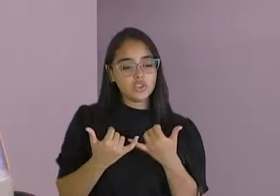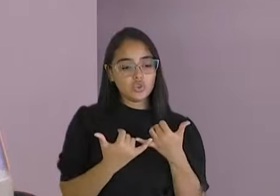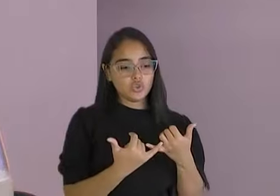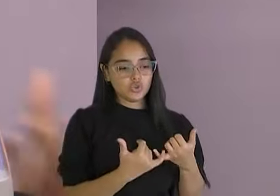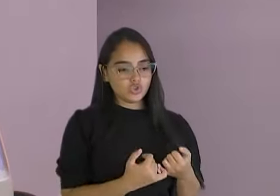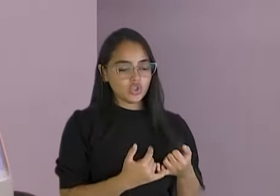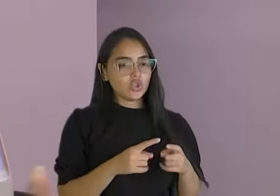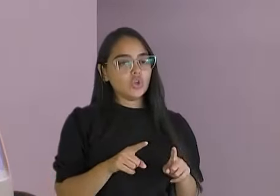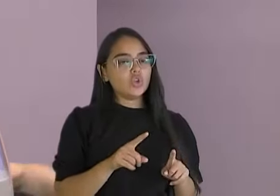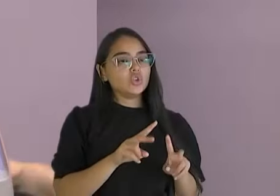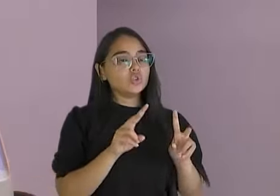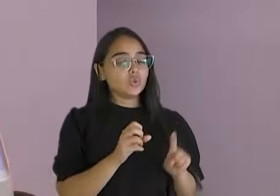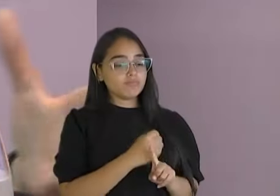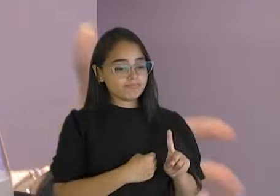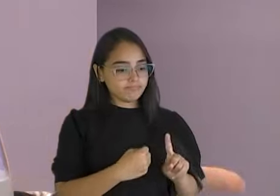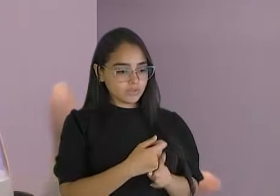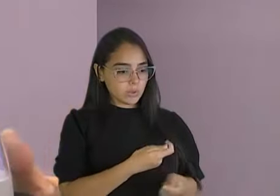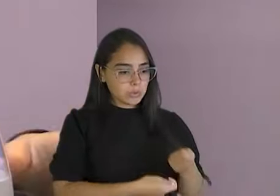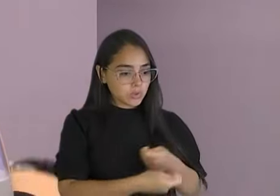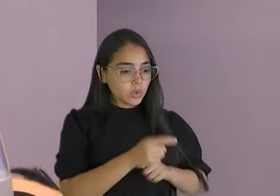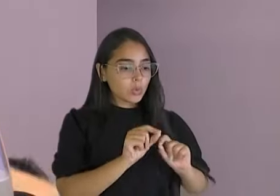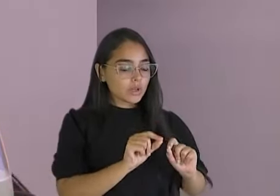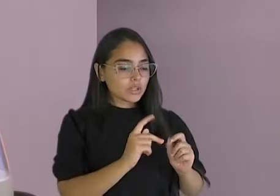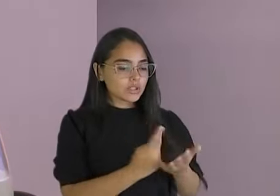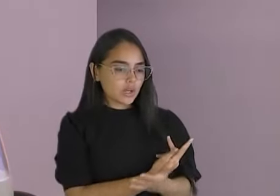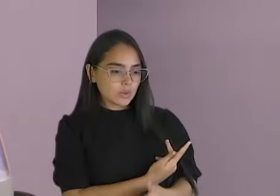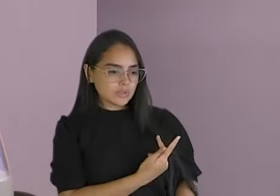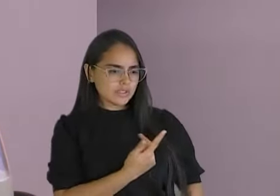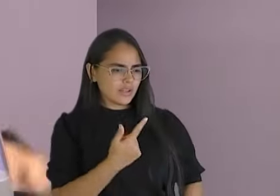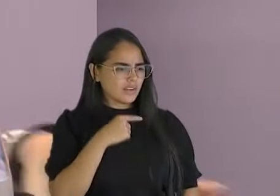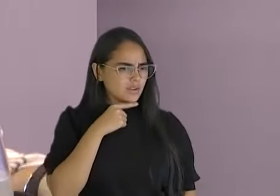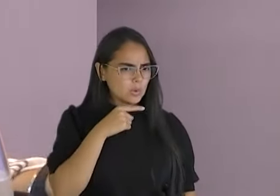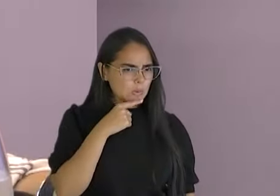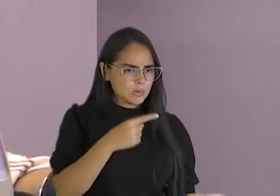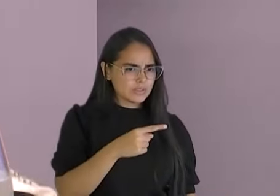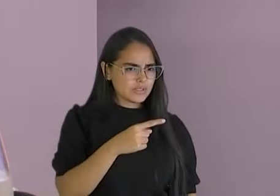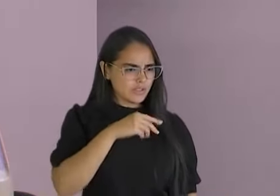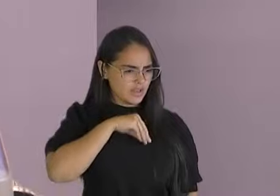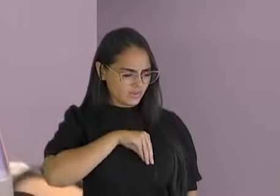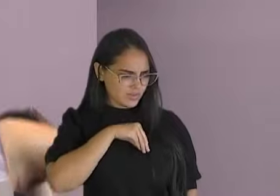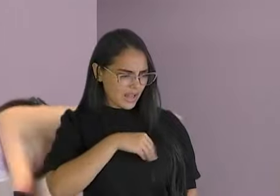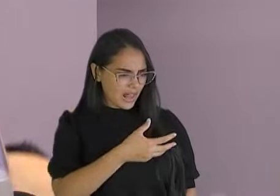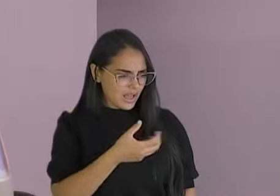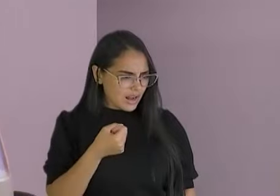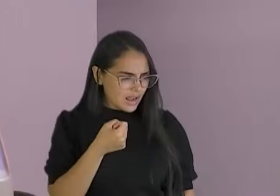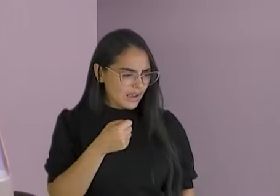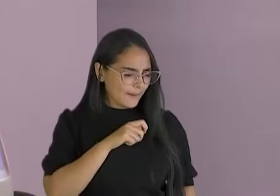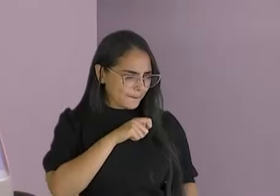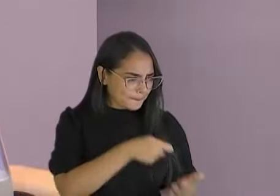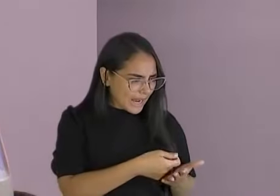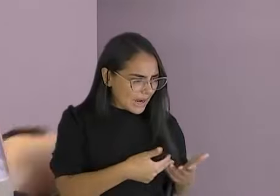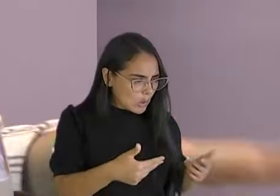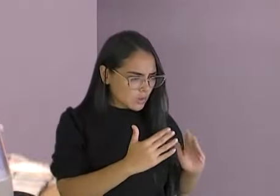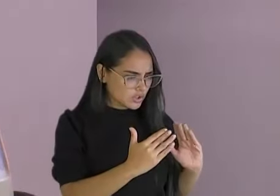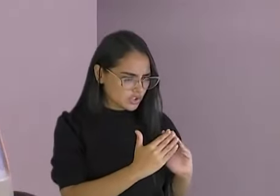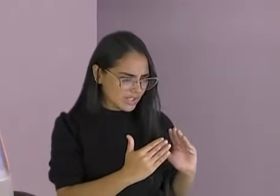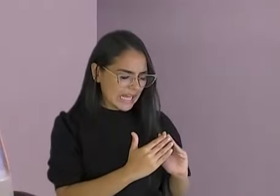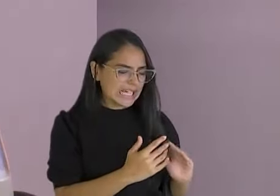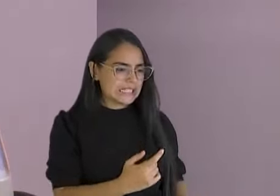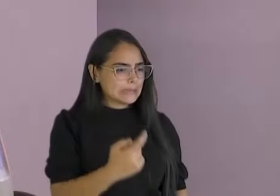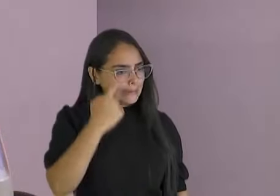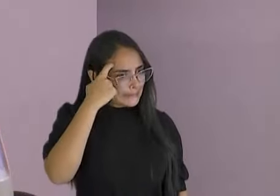né, a questão socioeconômica. Então, o que é que está acontecendo? Essas pessoas não estão ganhando o suficiente para conseguir dar conta das contas de casa, então a gente tem que pensar